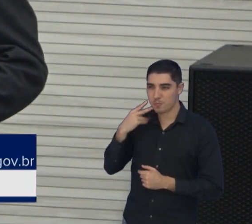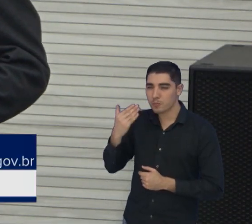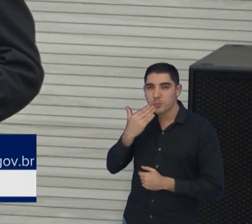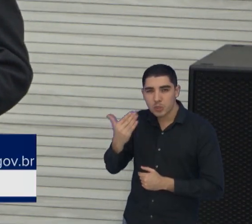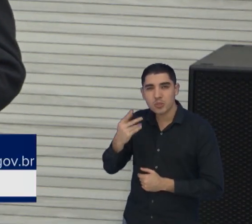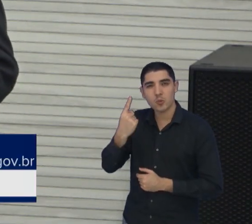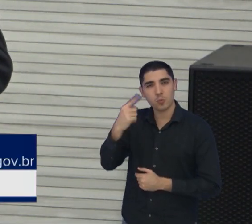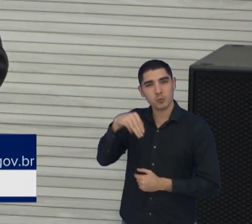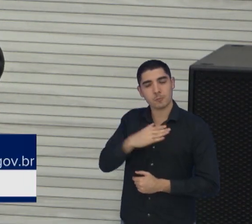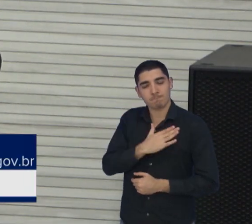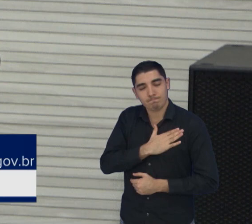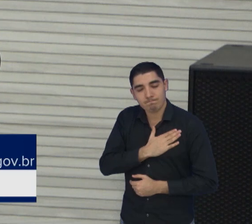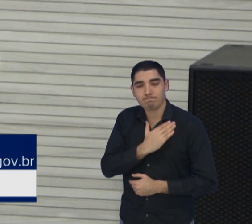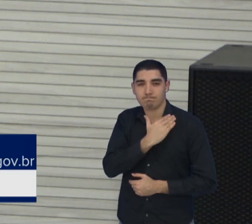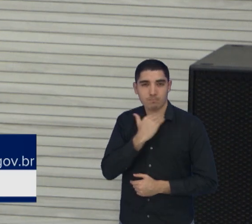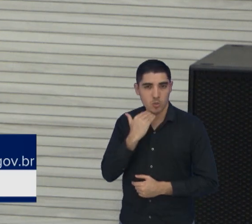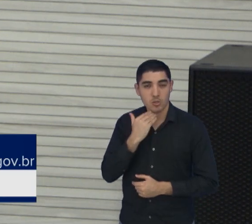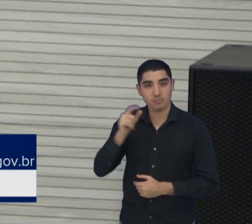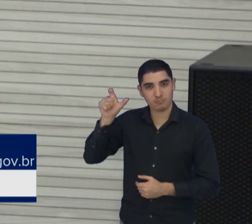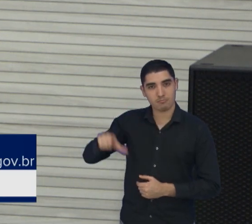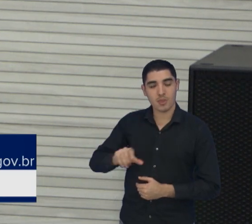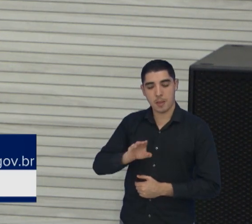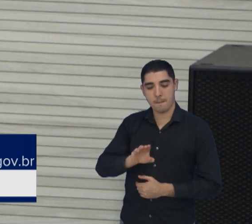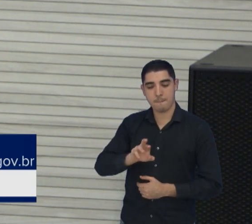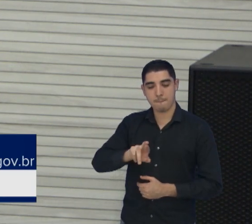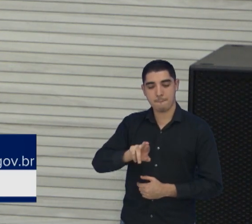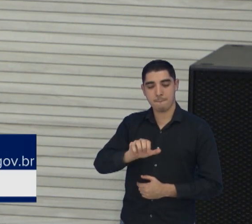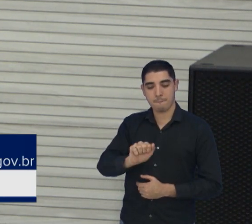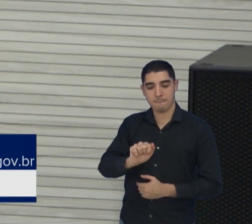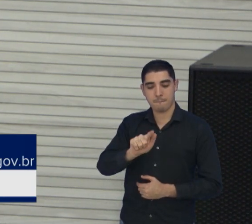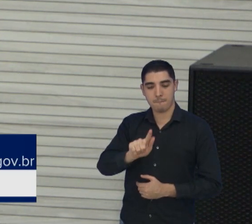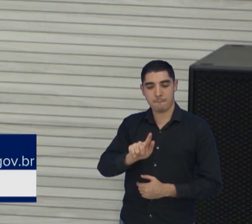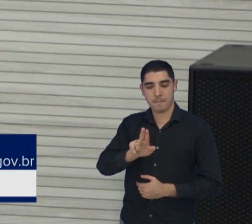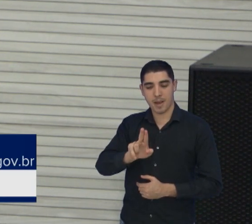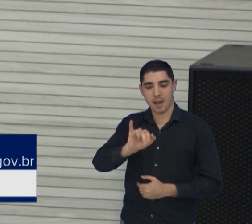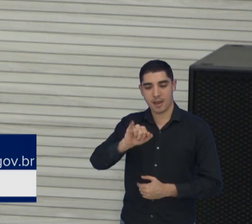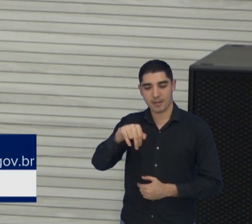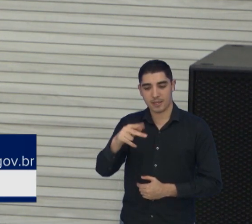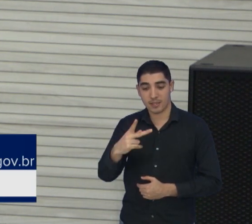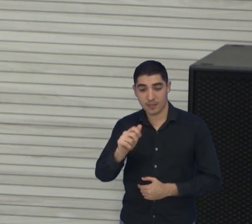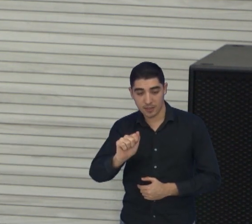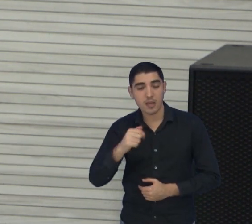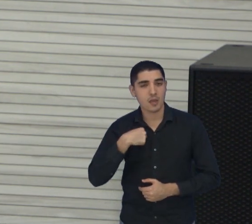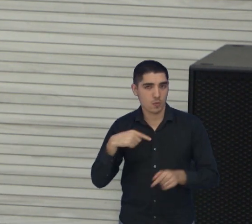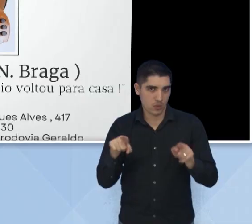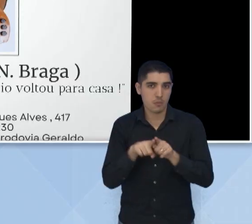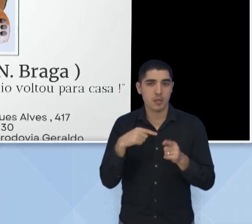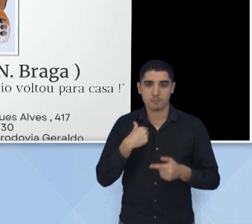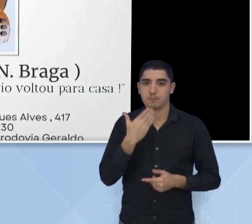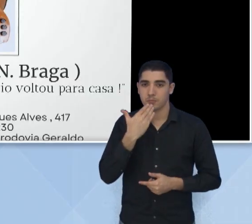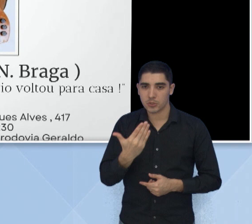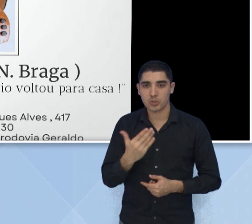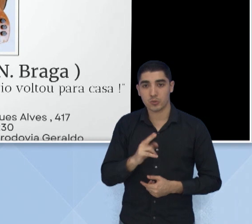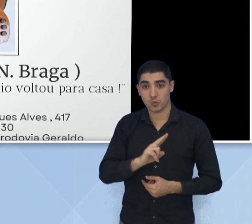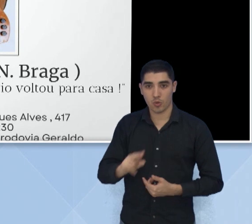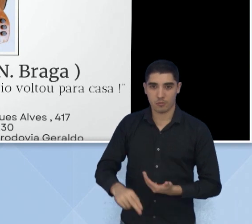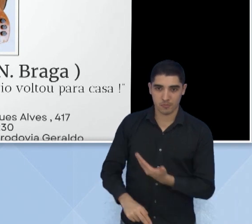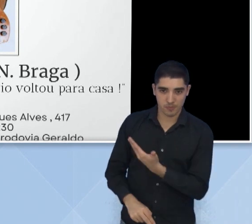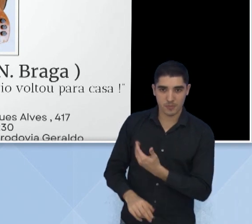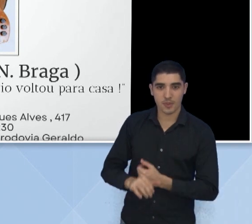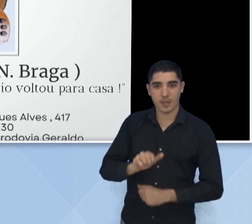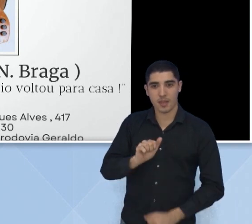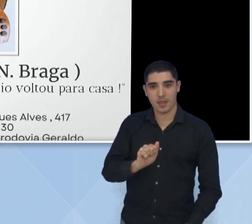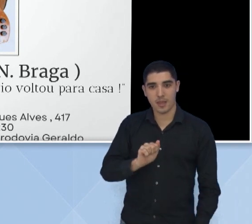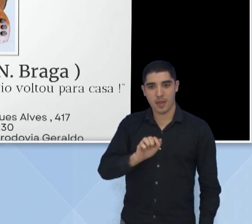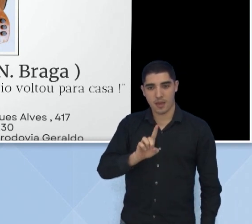silêncio para o Braguinha. Eu também quero pedir, ele que tem por nome de Ademar Braga, mas era